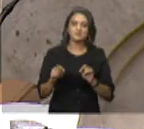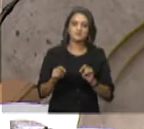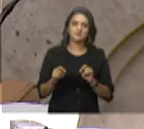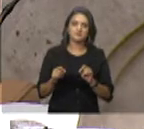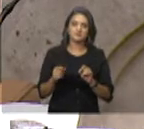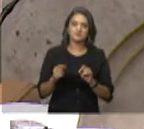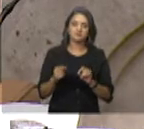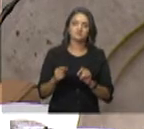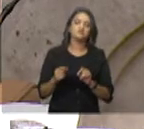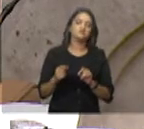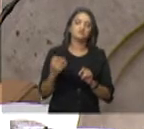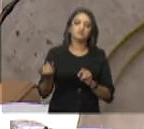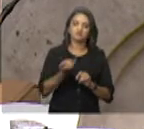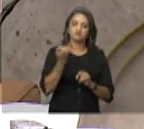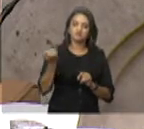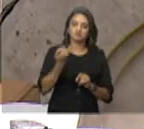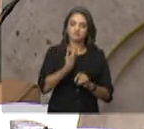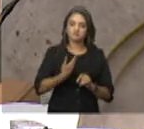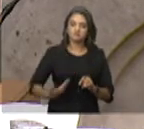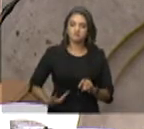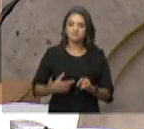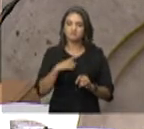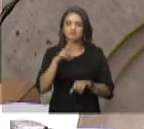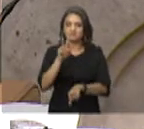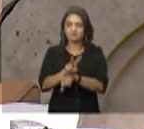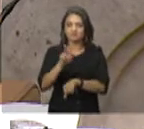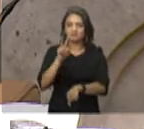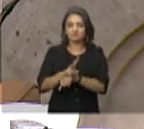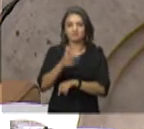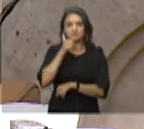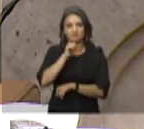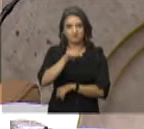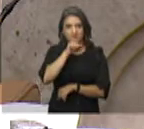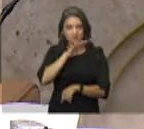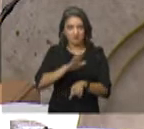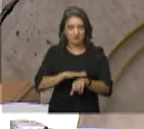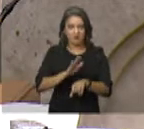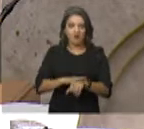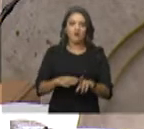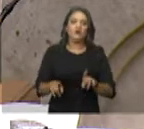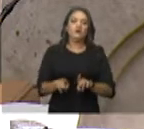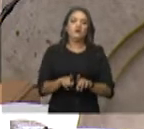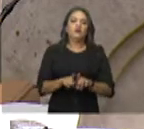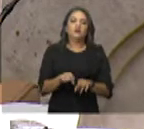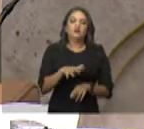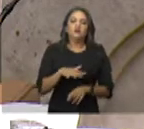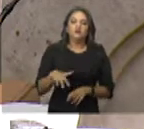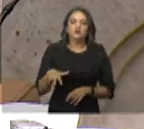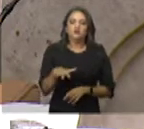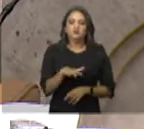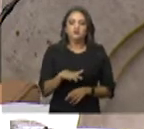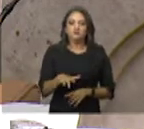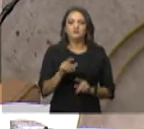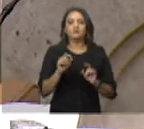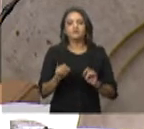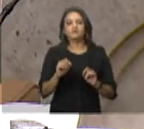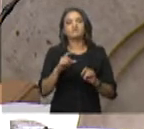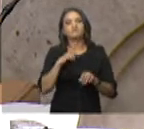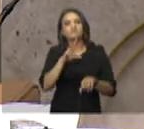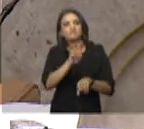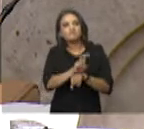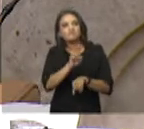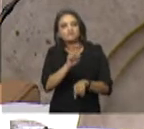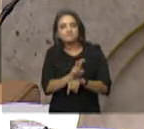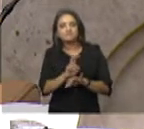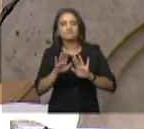abraço estatal a proteção da Maternidade também na Esfera da imprescindível oferta de creche